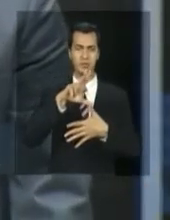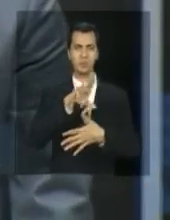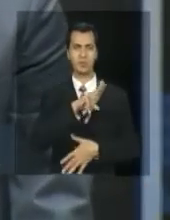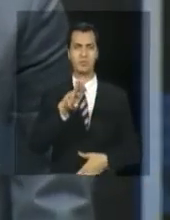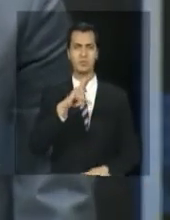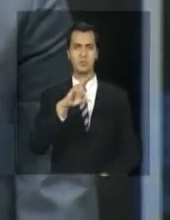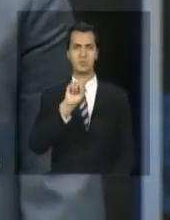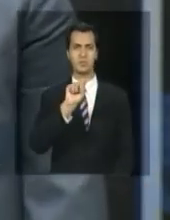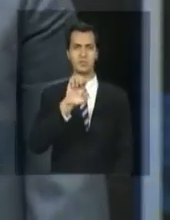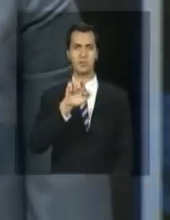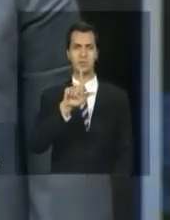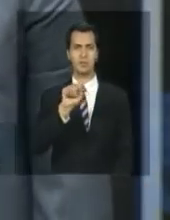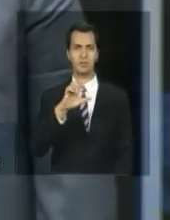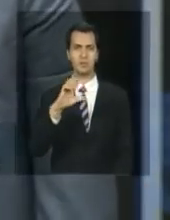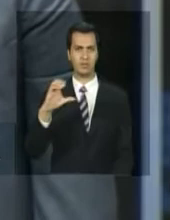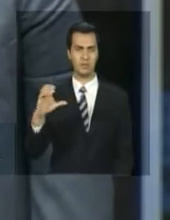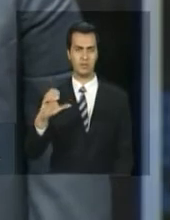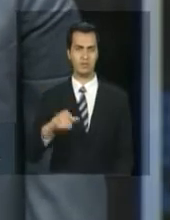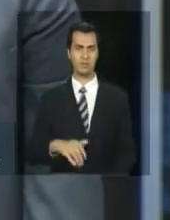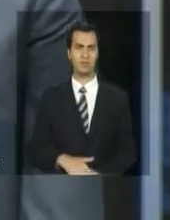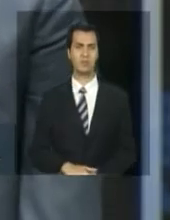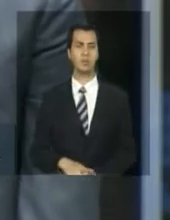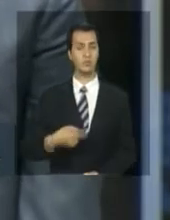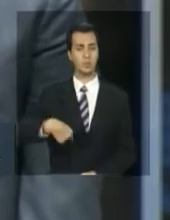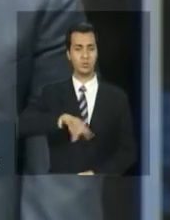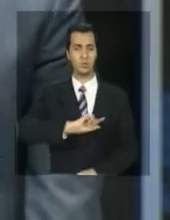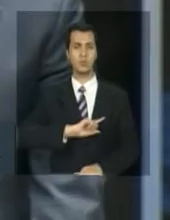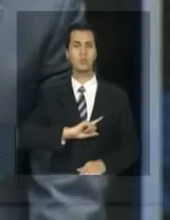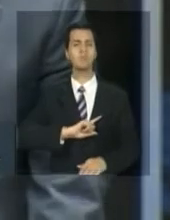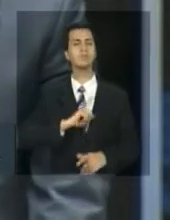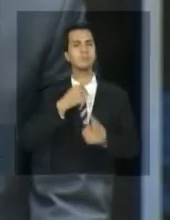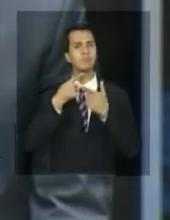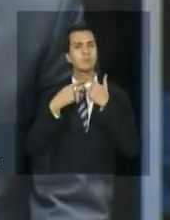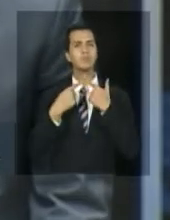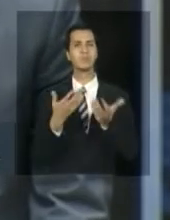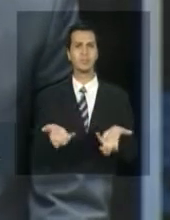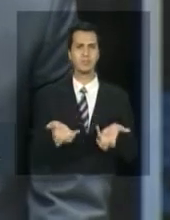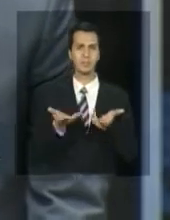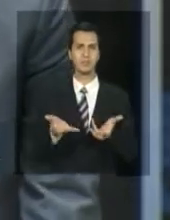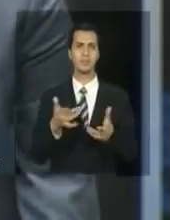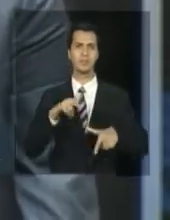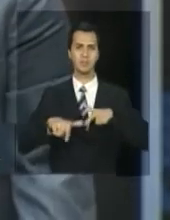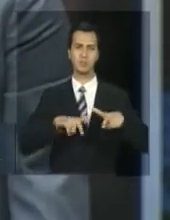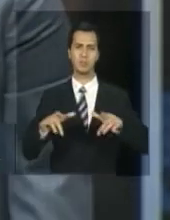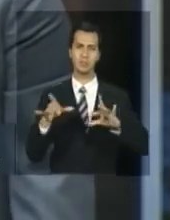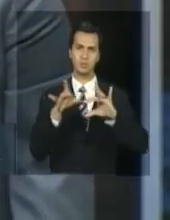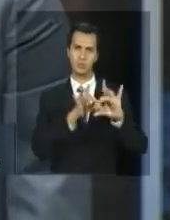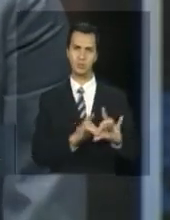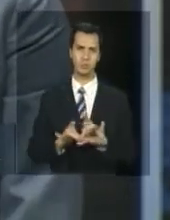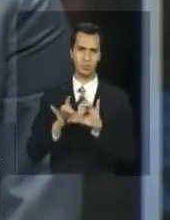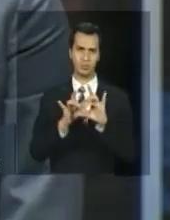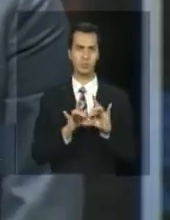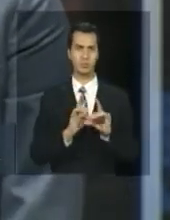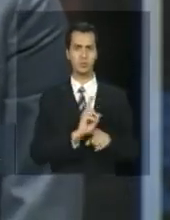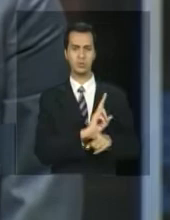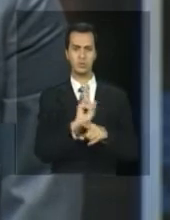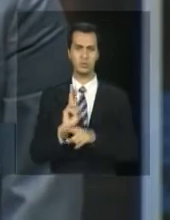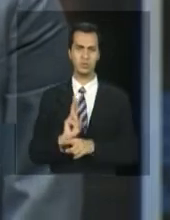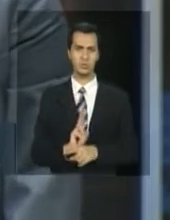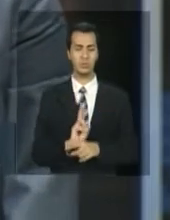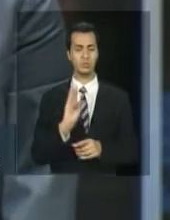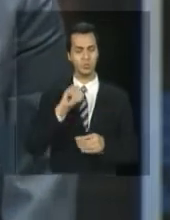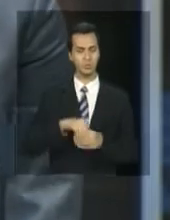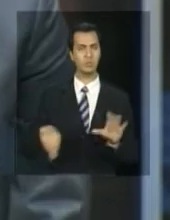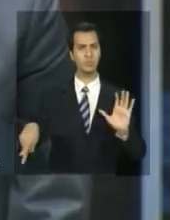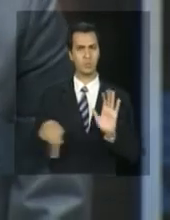Reafirmamos nosso desejo de atuar juntos, sem tutela externa, com base em uma agenda